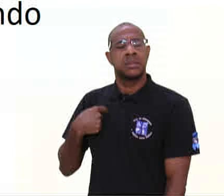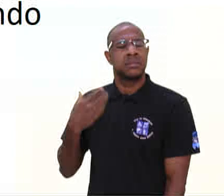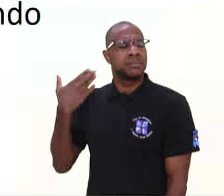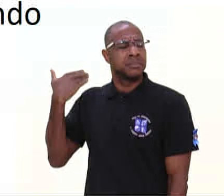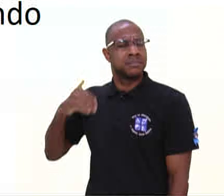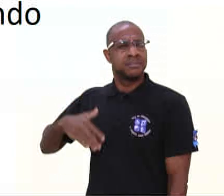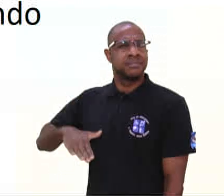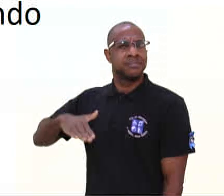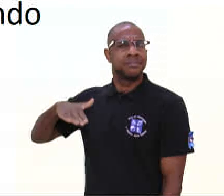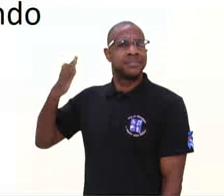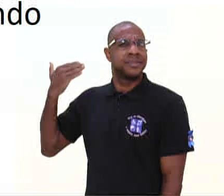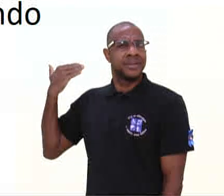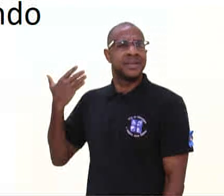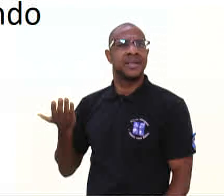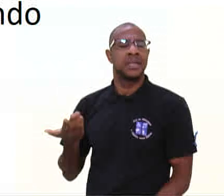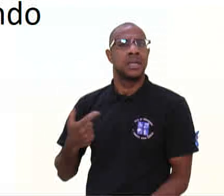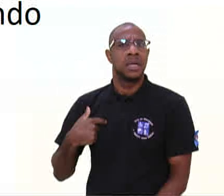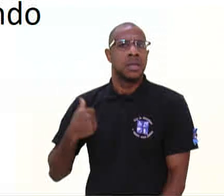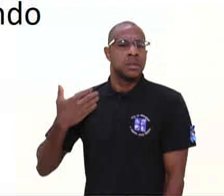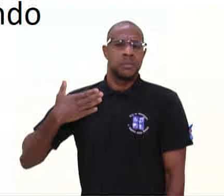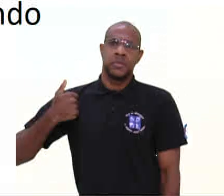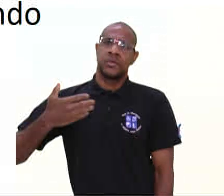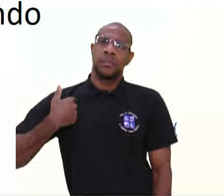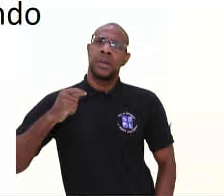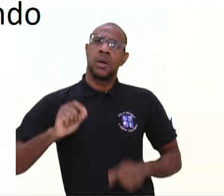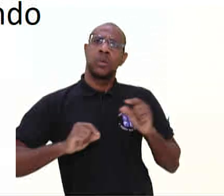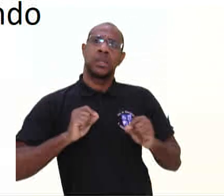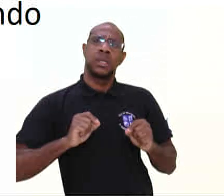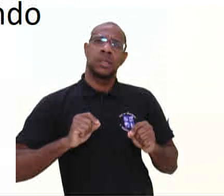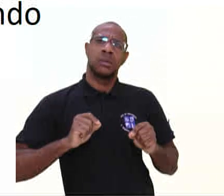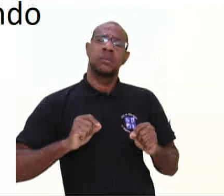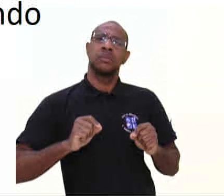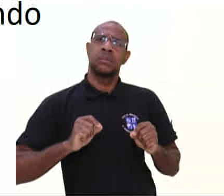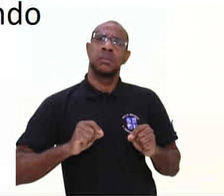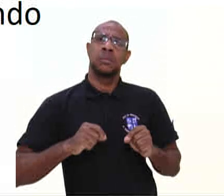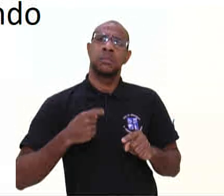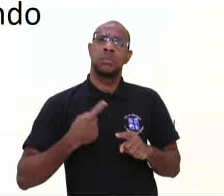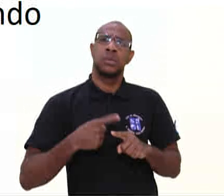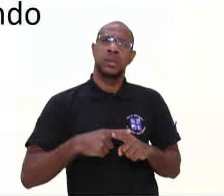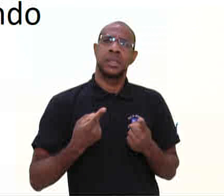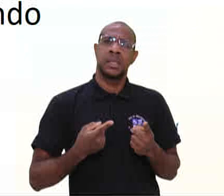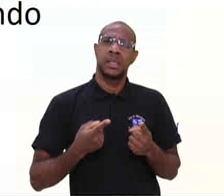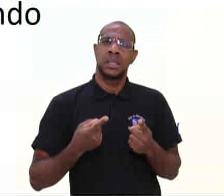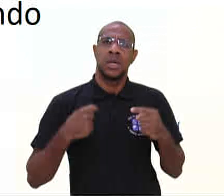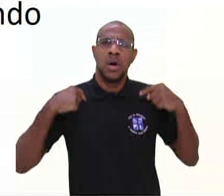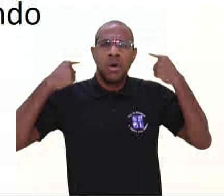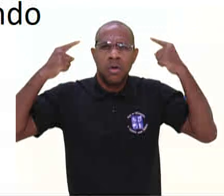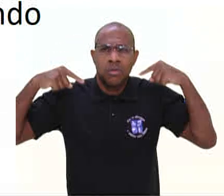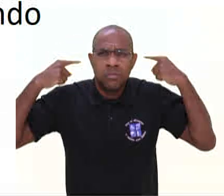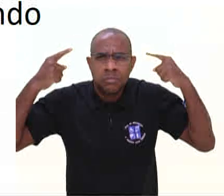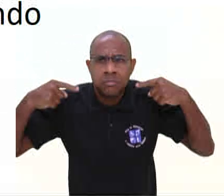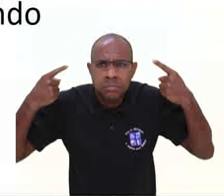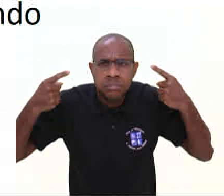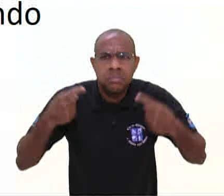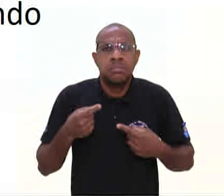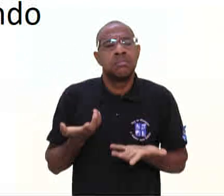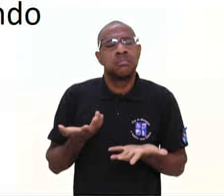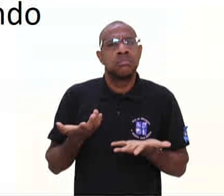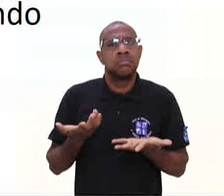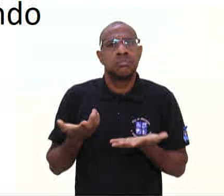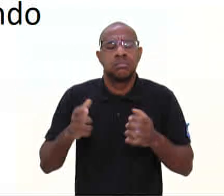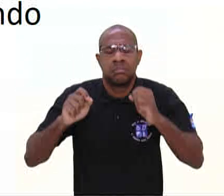mocidade. Daí vieram me chamar, causa de um bezerro branco, erroso, os olhos de